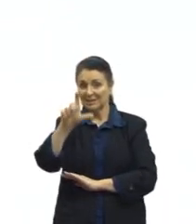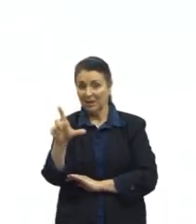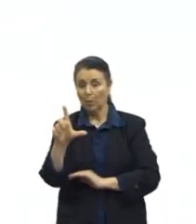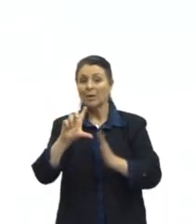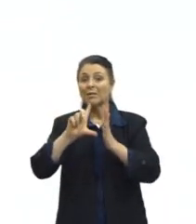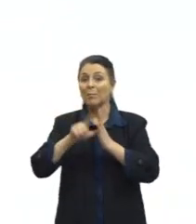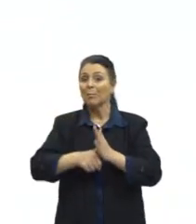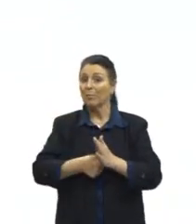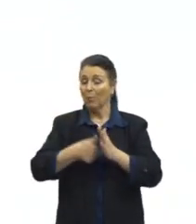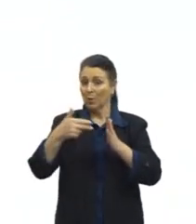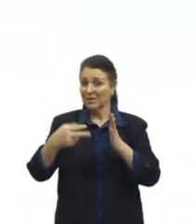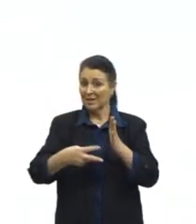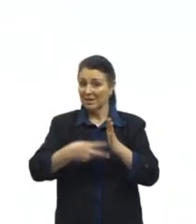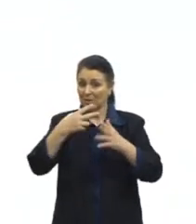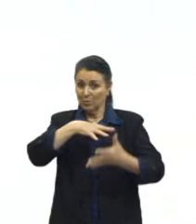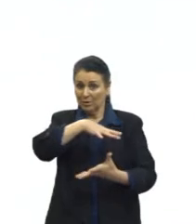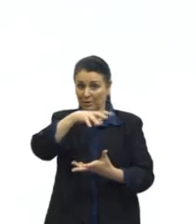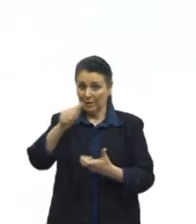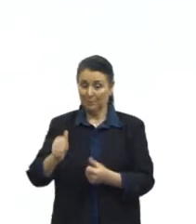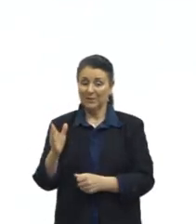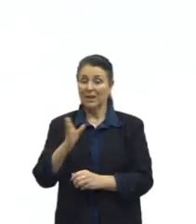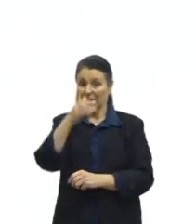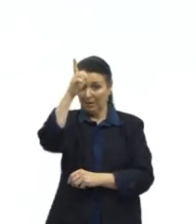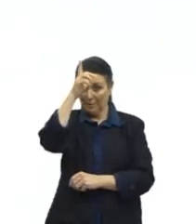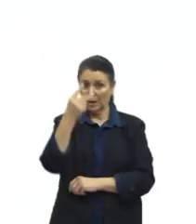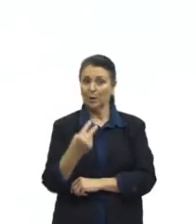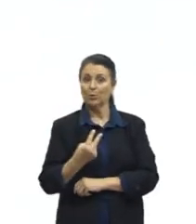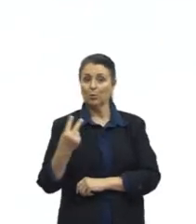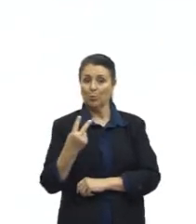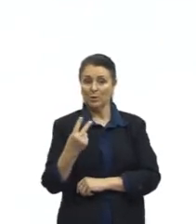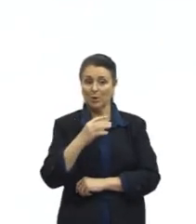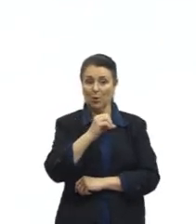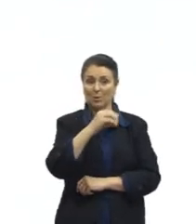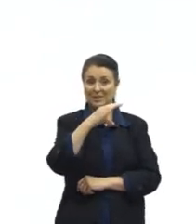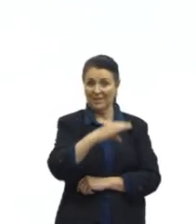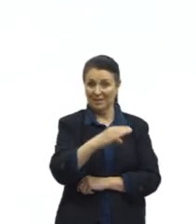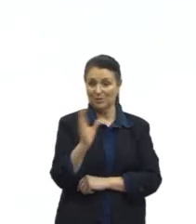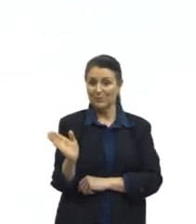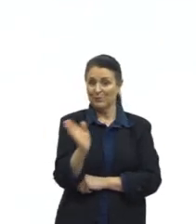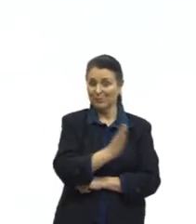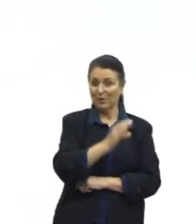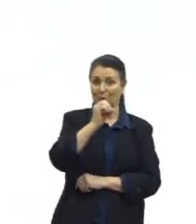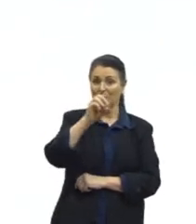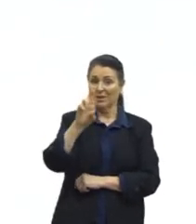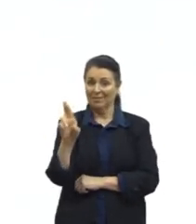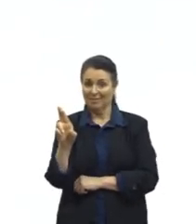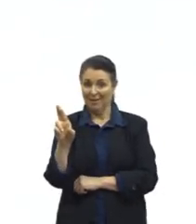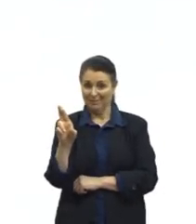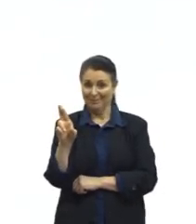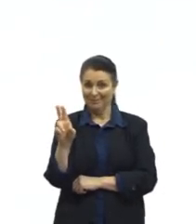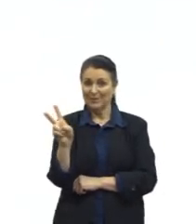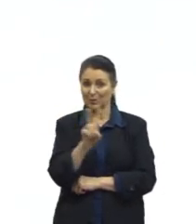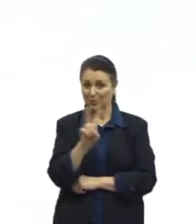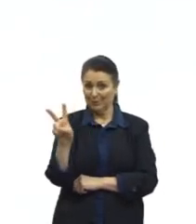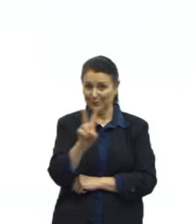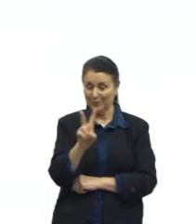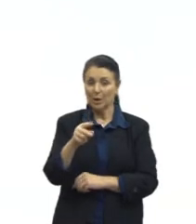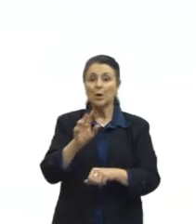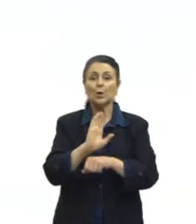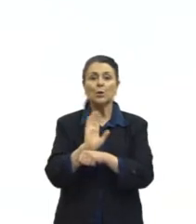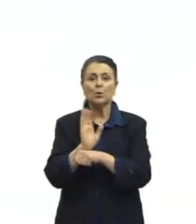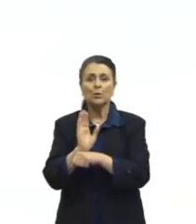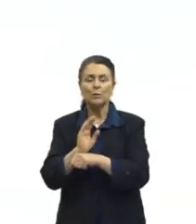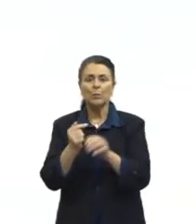é dividida né ocidental capitalista e é oriental socialista e esse filme mostra essa vigilância